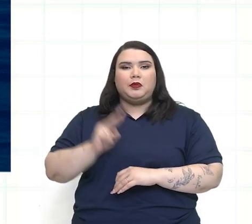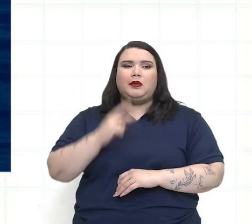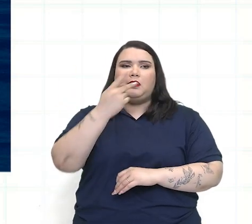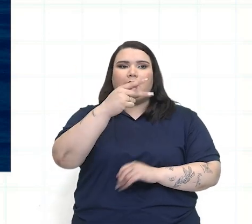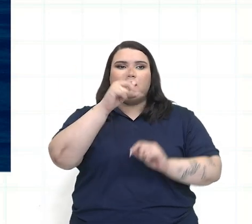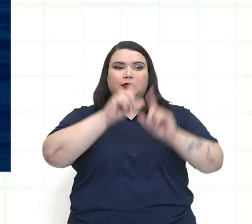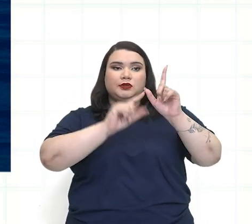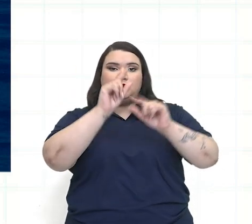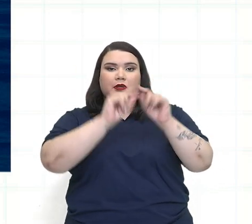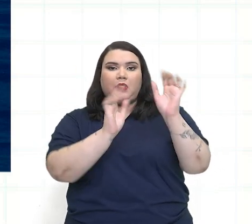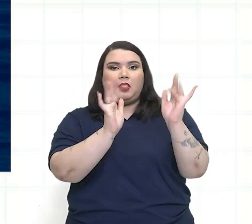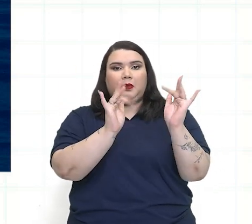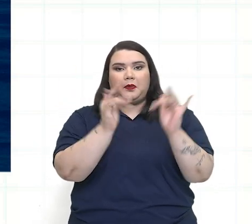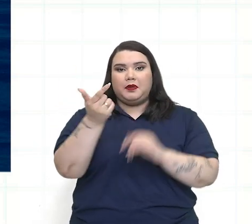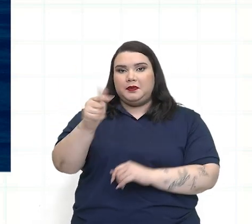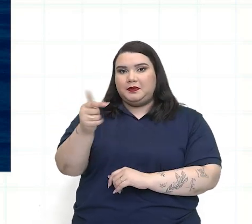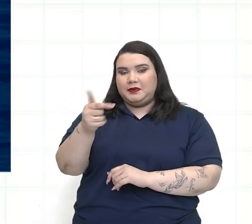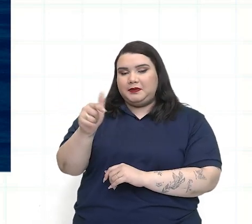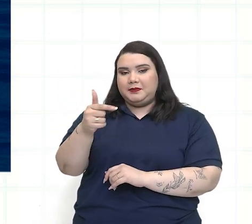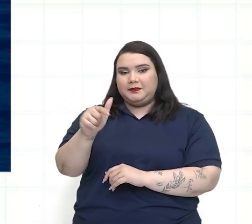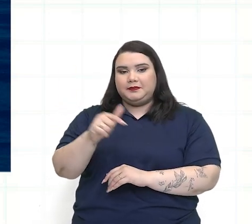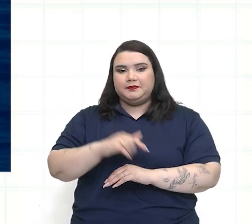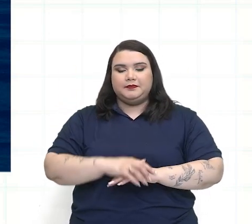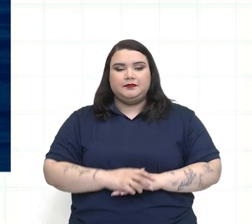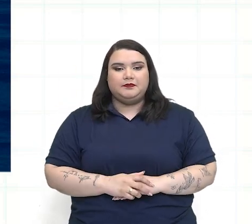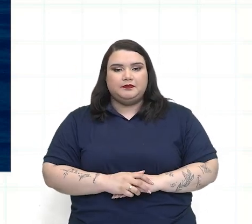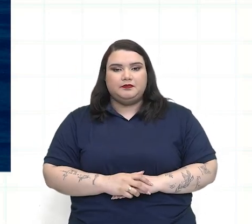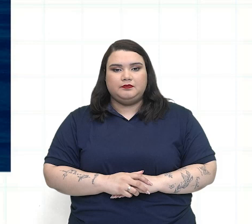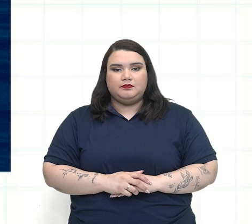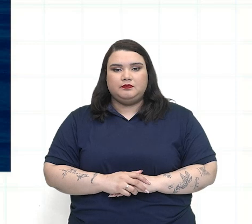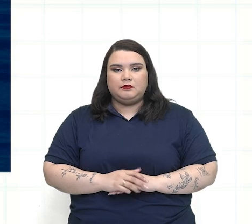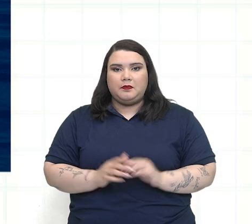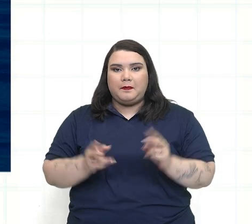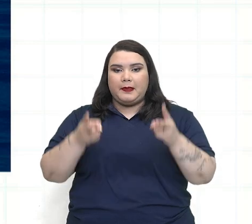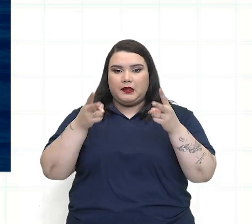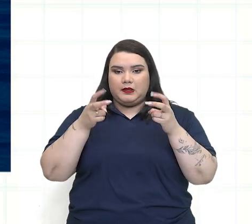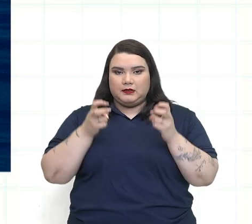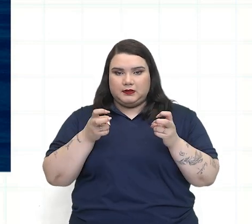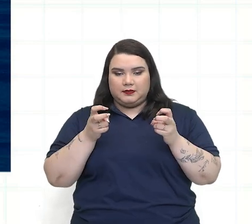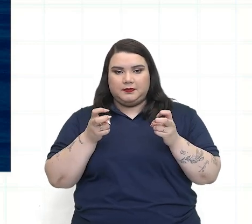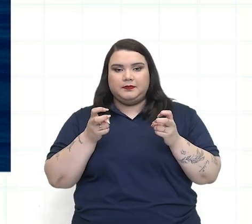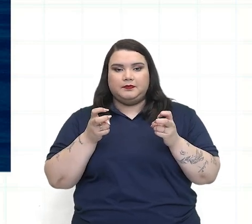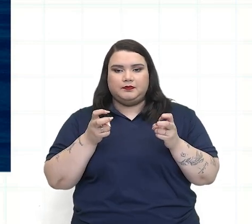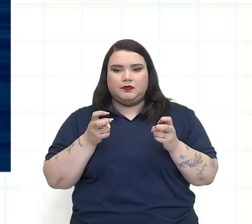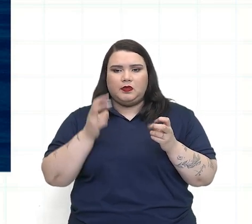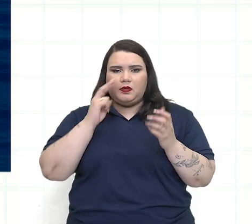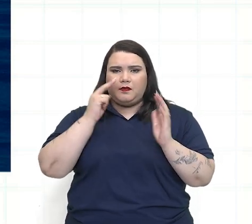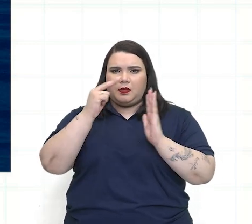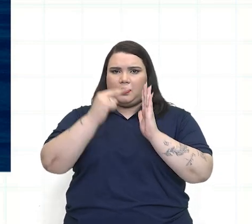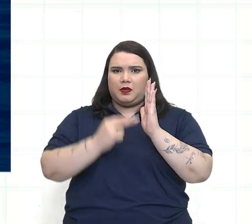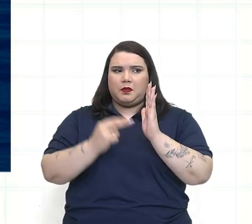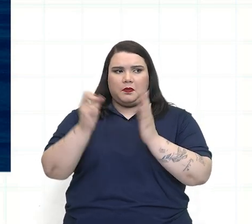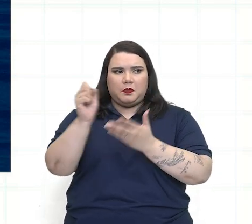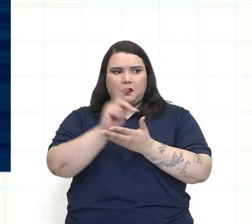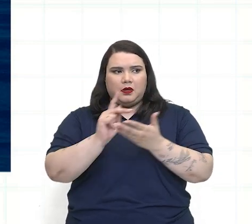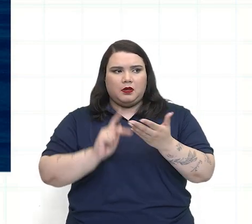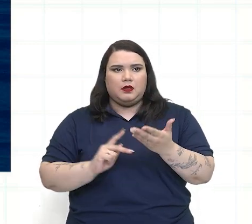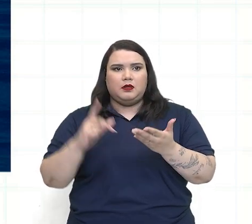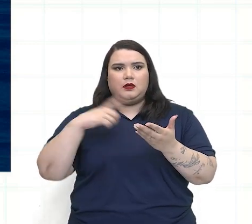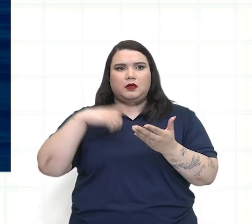uma estrela que não tinha namorado. Então, observe aí que quando você lê esse poema, você